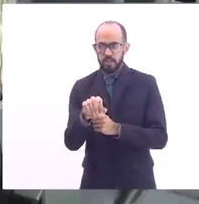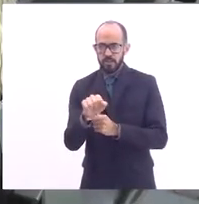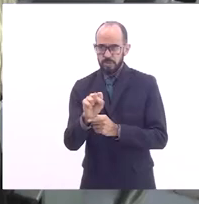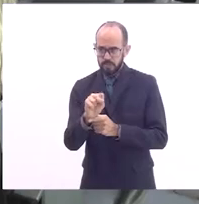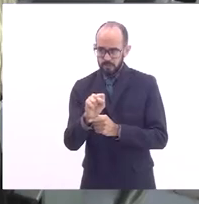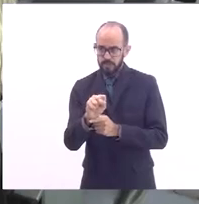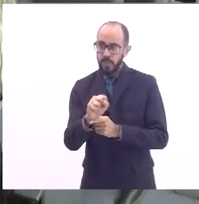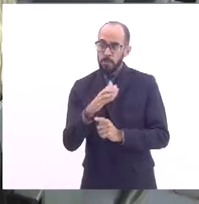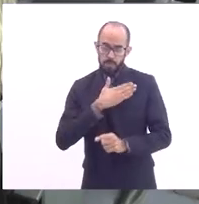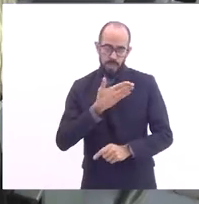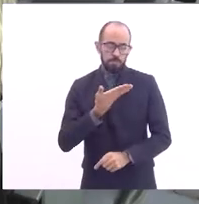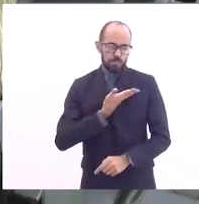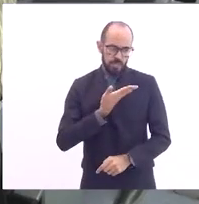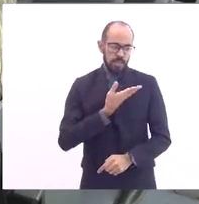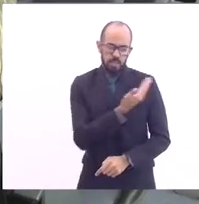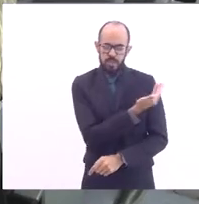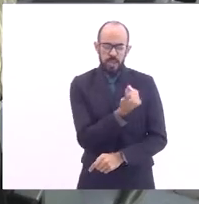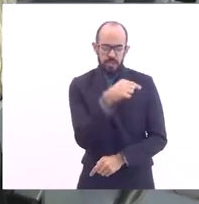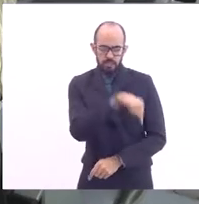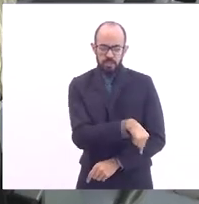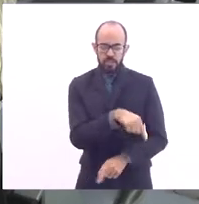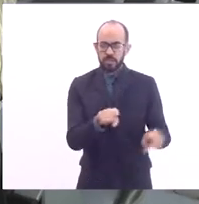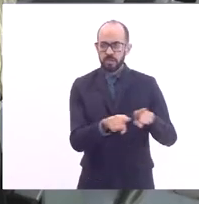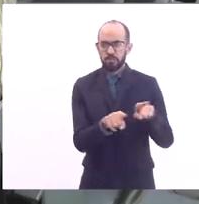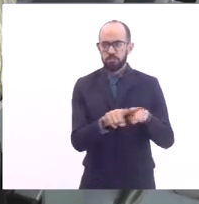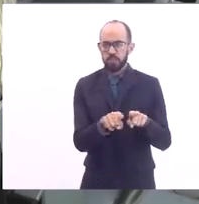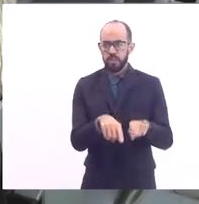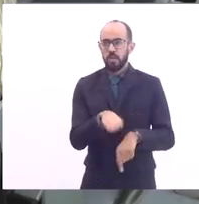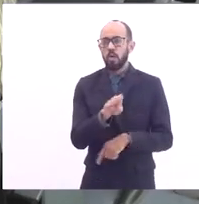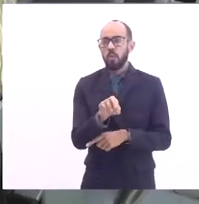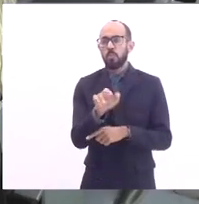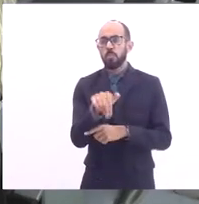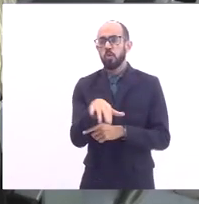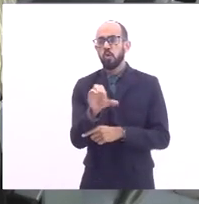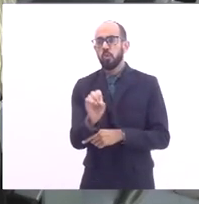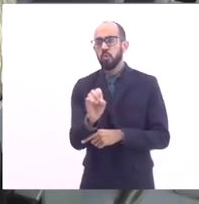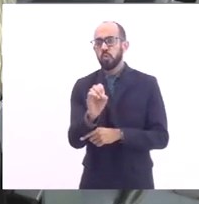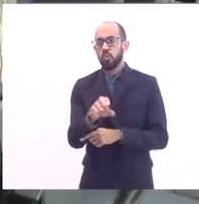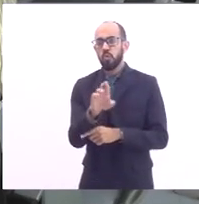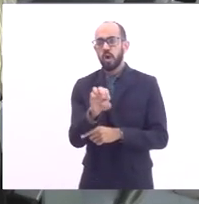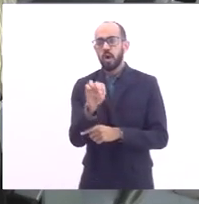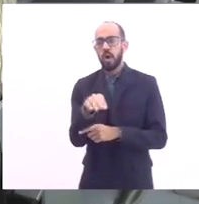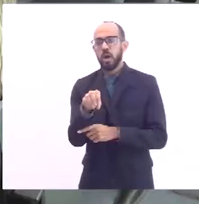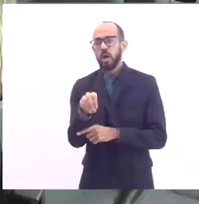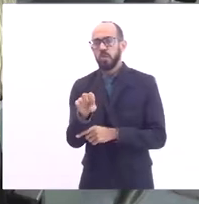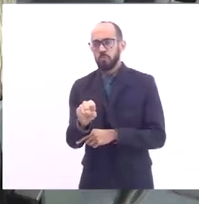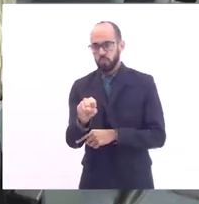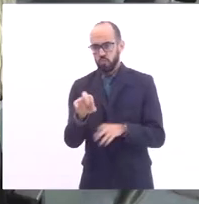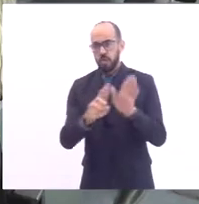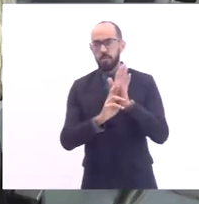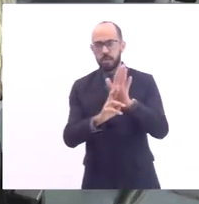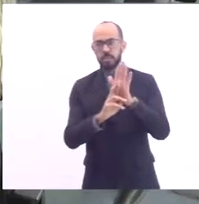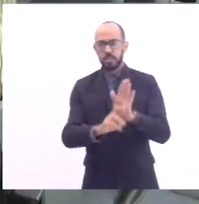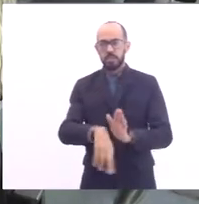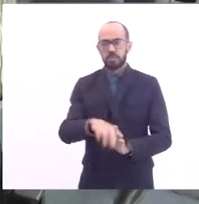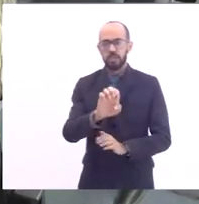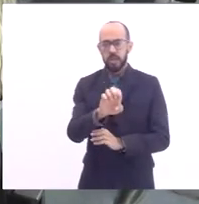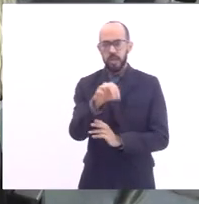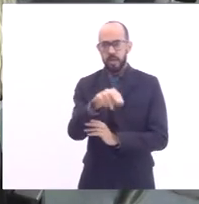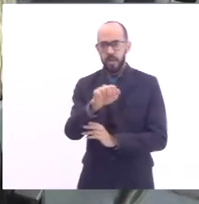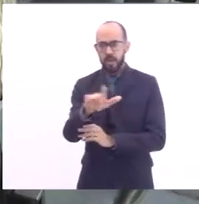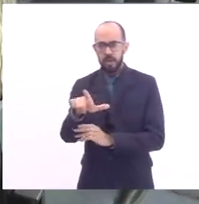amiga, pronto. E está aqui Bruno Ramos, representante da Enel também, Márcio Luiz de Souza, da